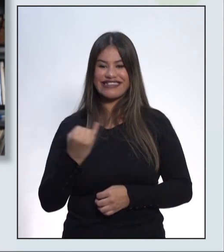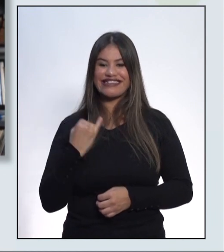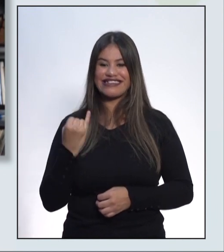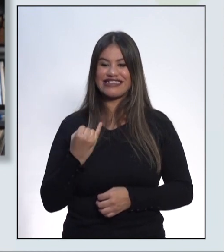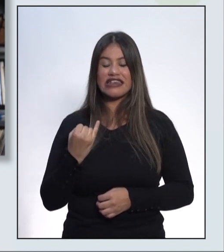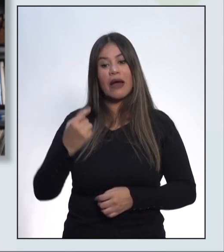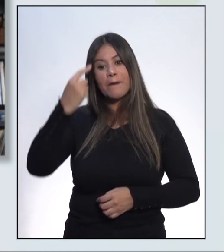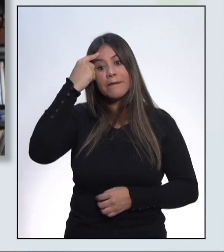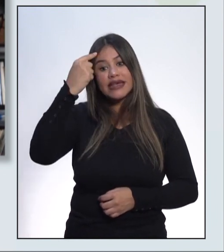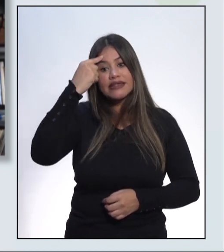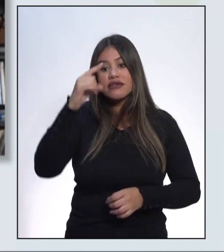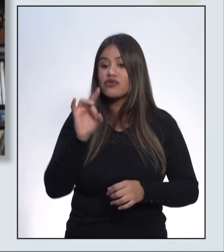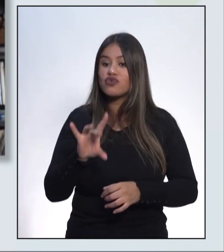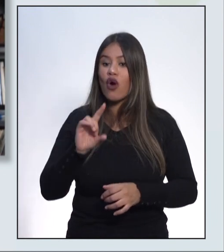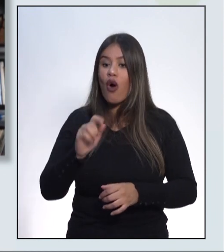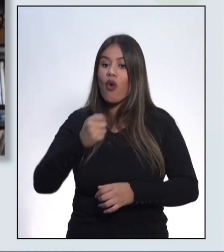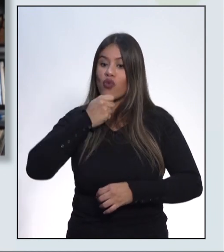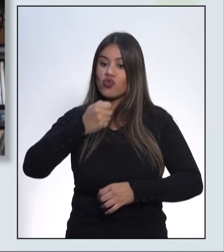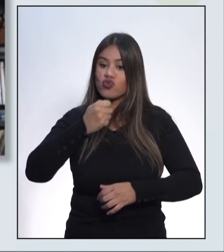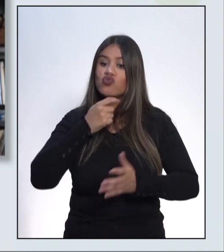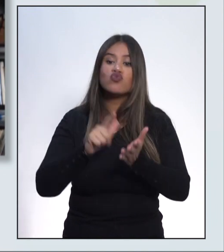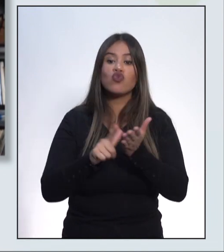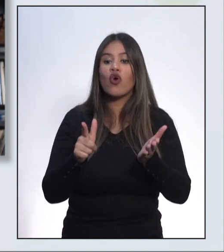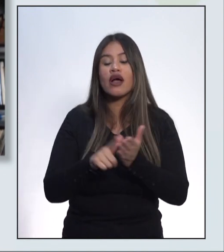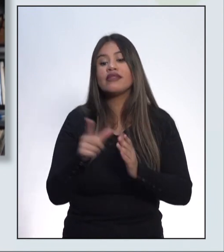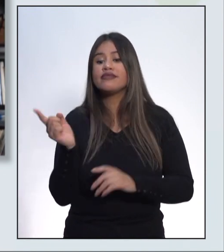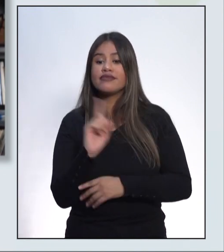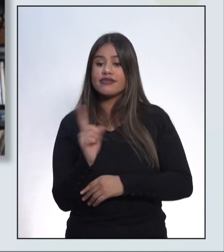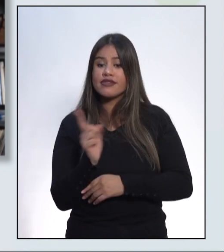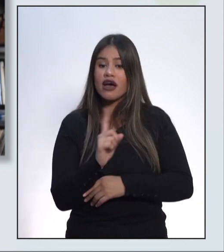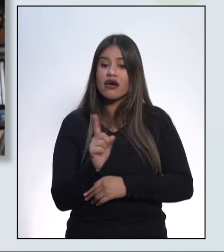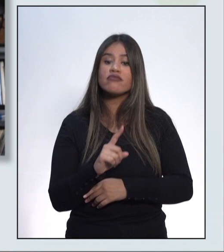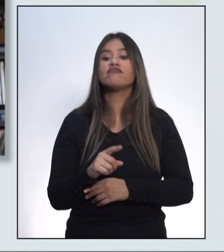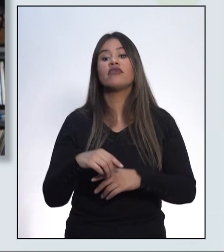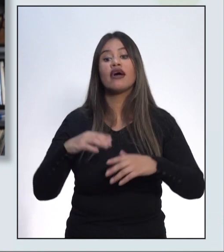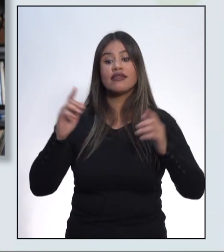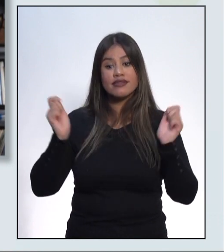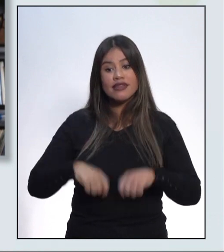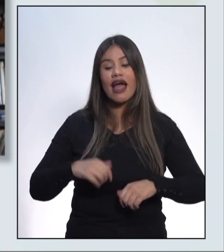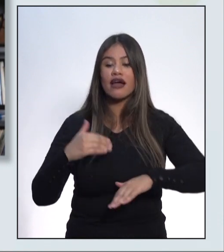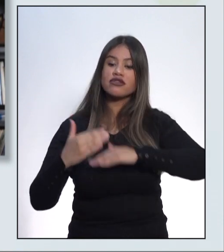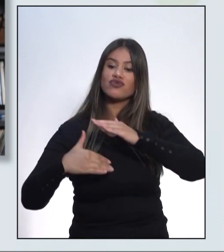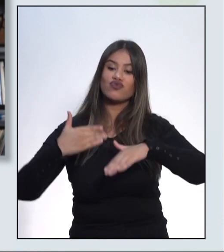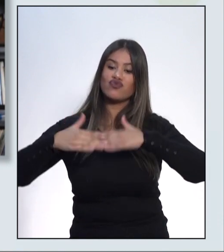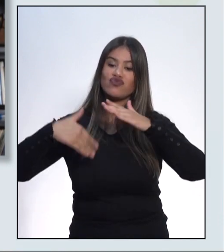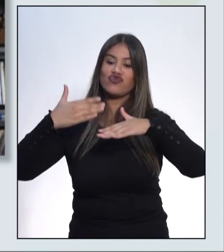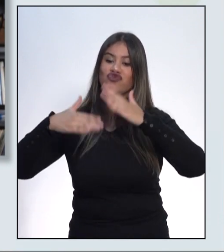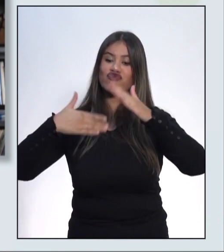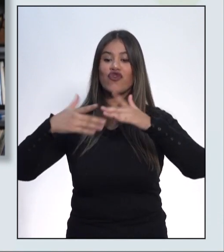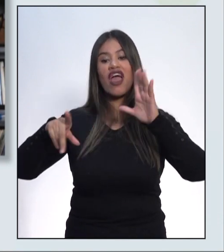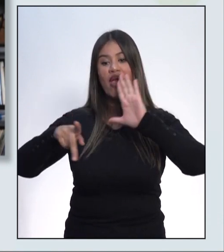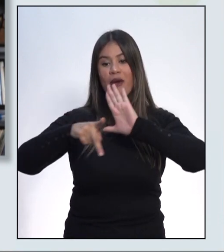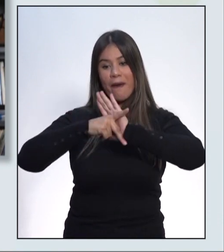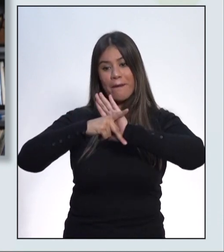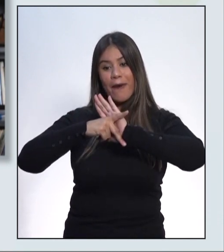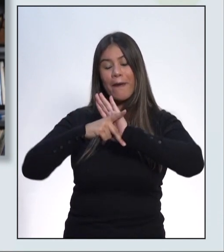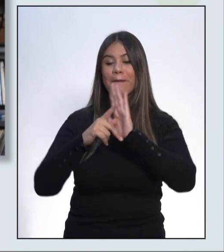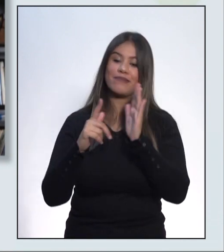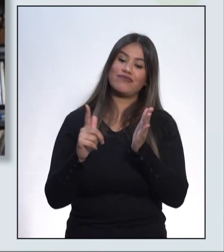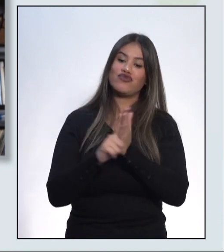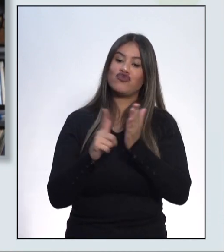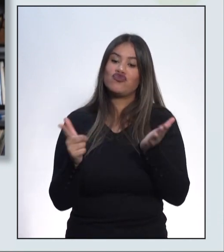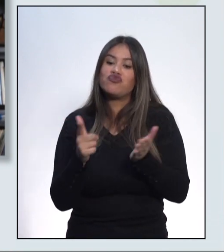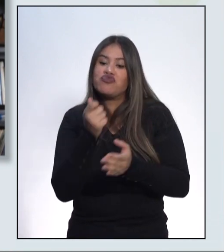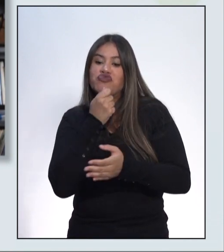no jornalismo, eu acho que o estudante desenvolvendo isso a partir dessa interação com o campo jornalístico, ele